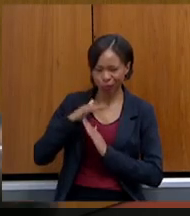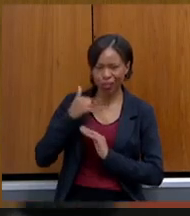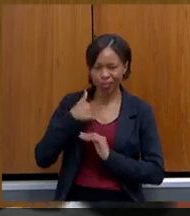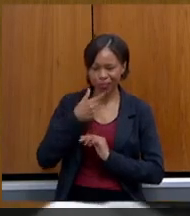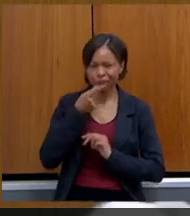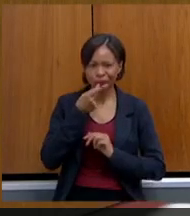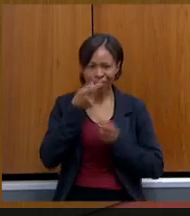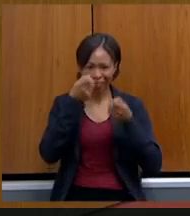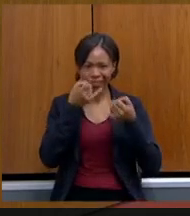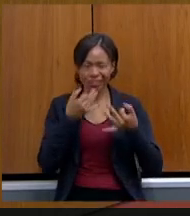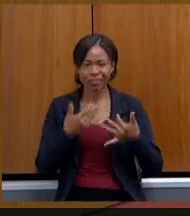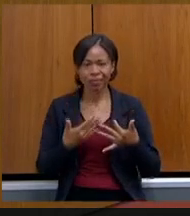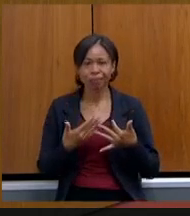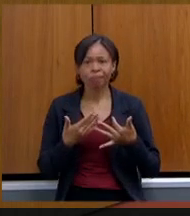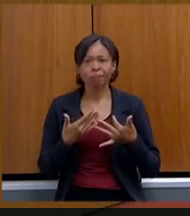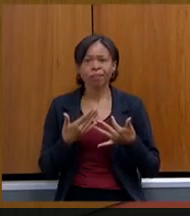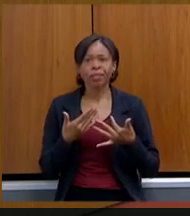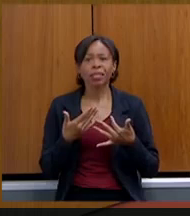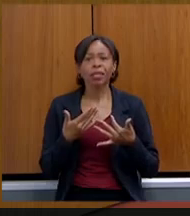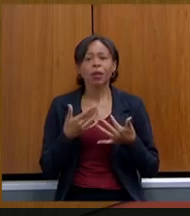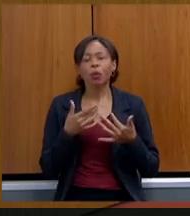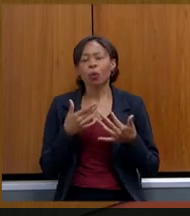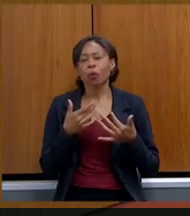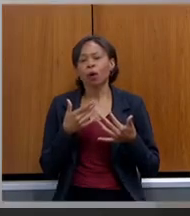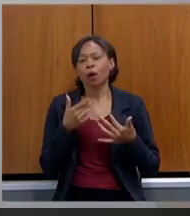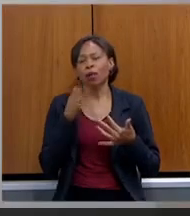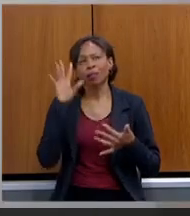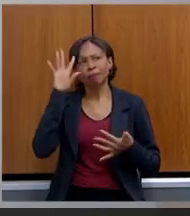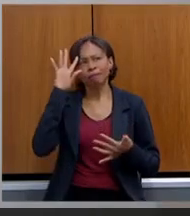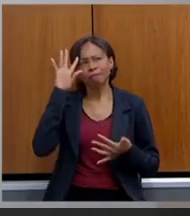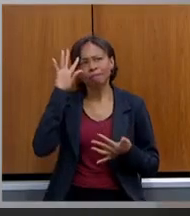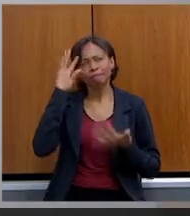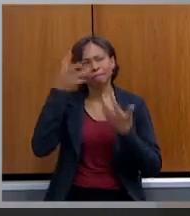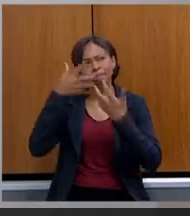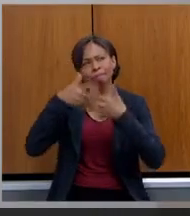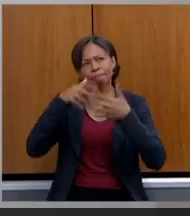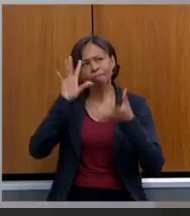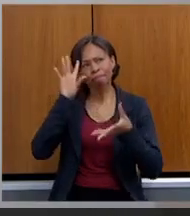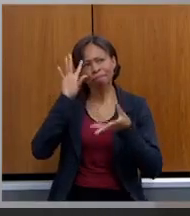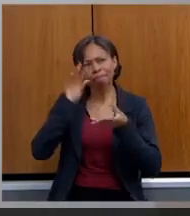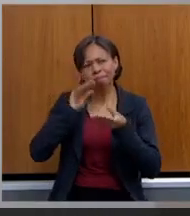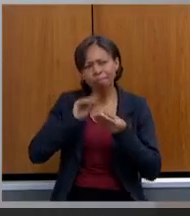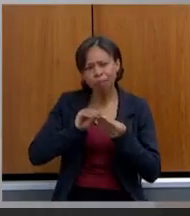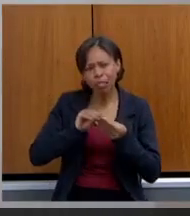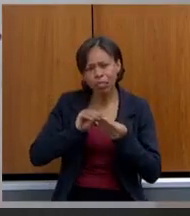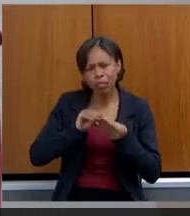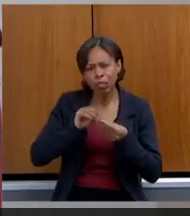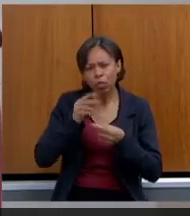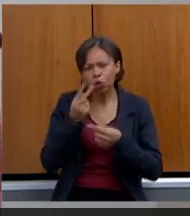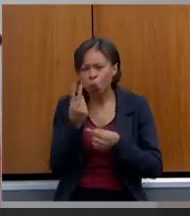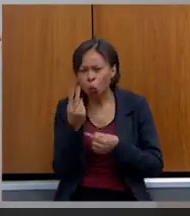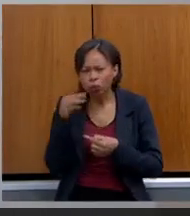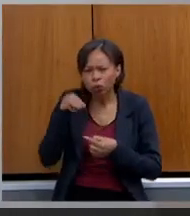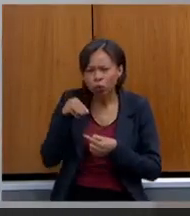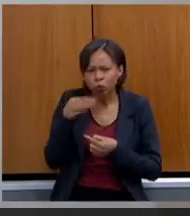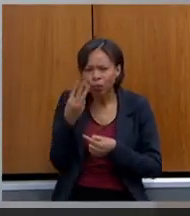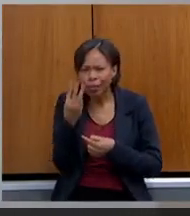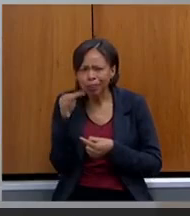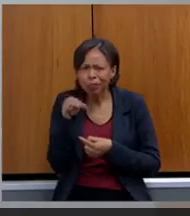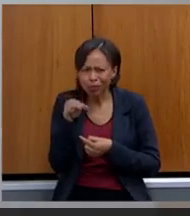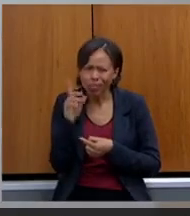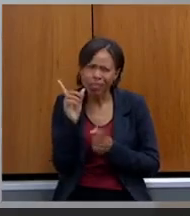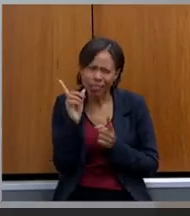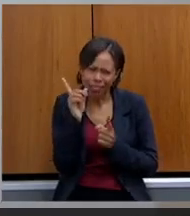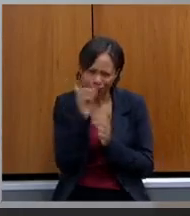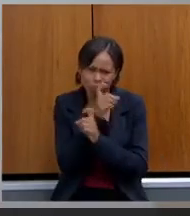é impossível muitas vezes é se concluir um raciocínio em dois ou três minutos então nossa condição aqui tem